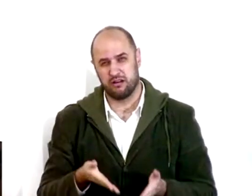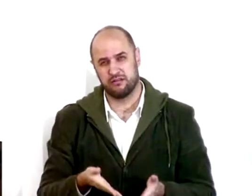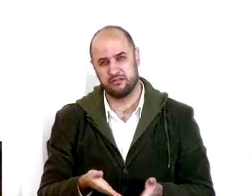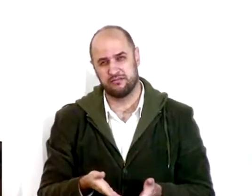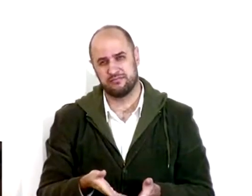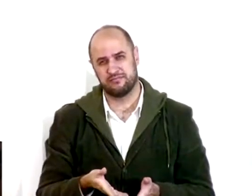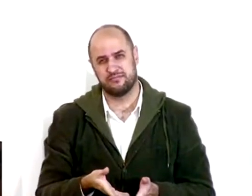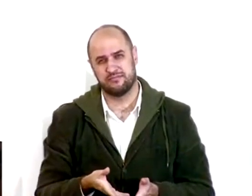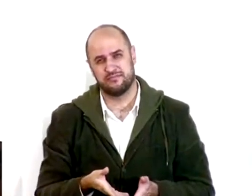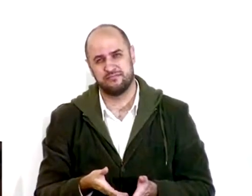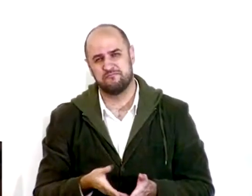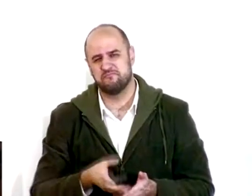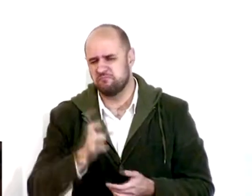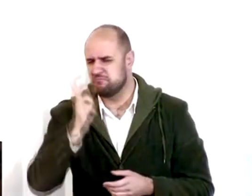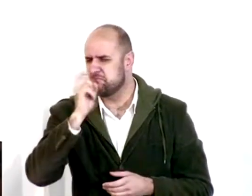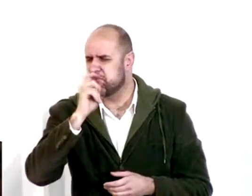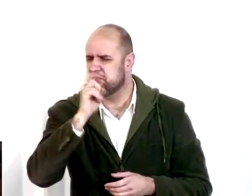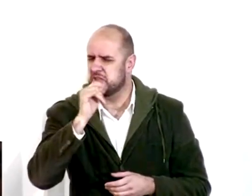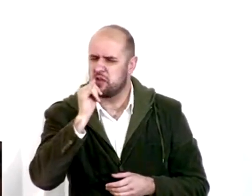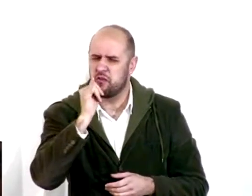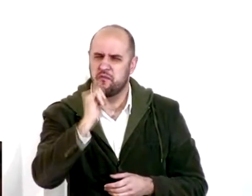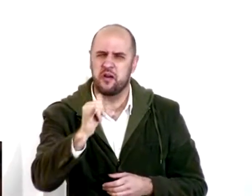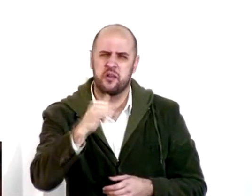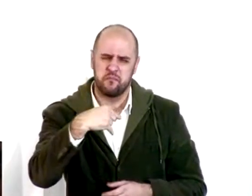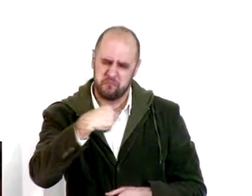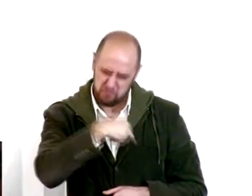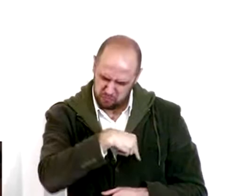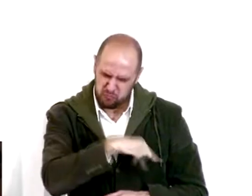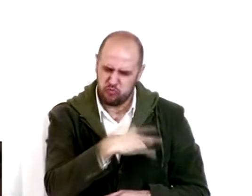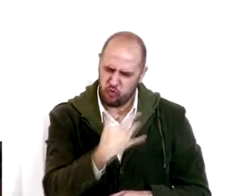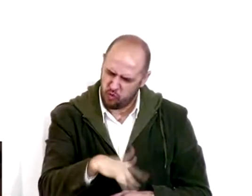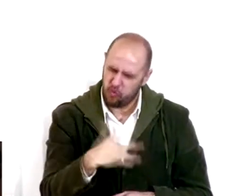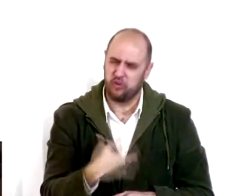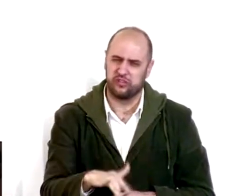A dor da calúnia é aguda e profunda.